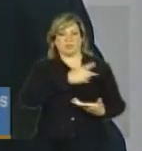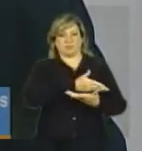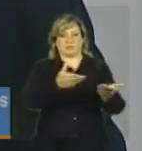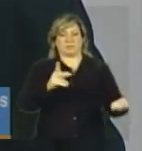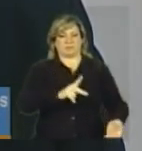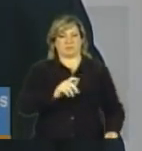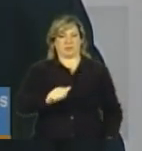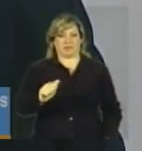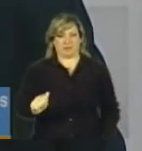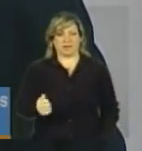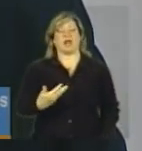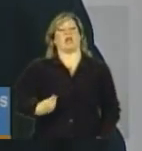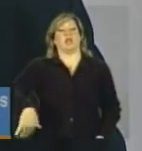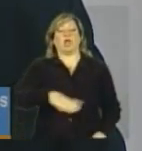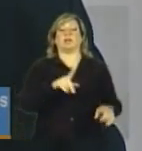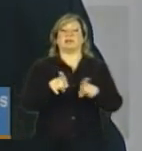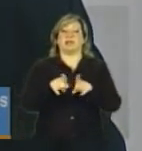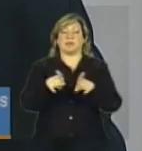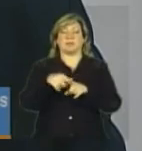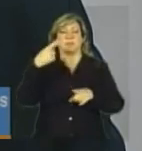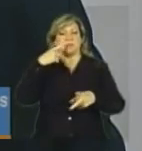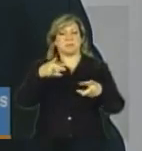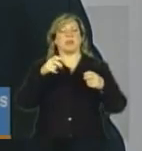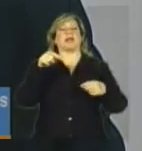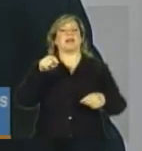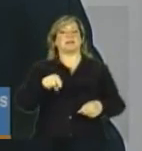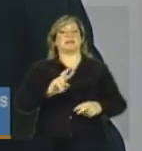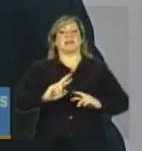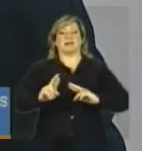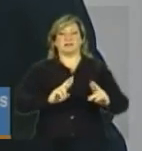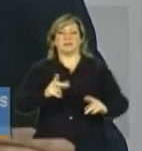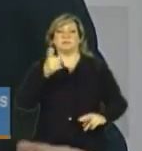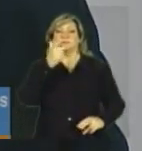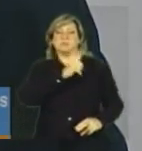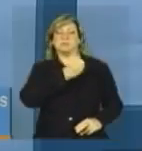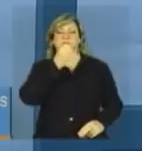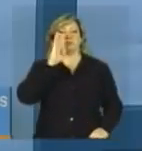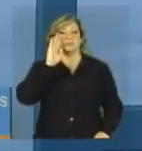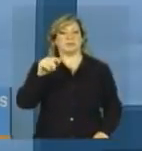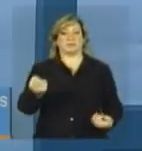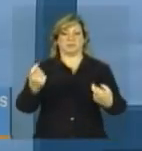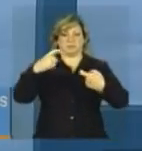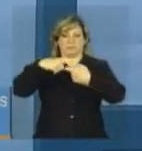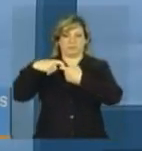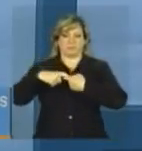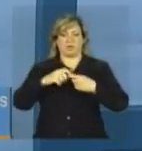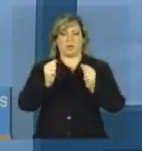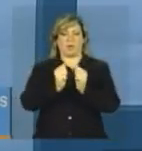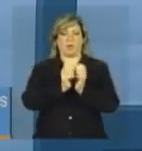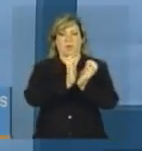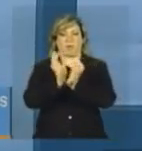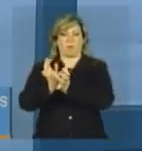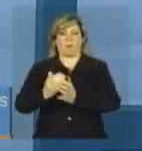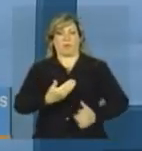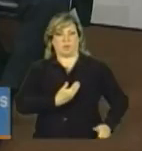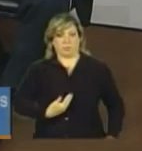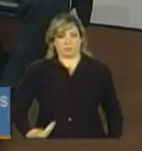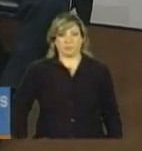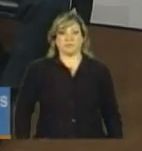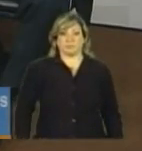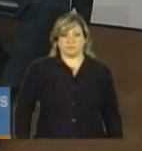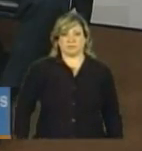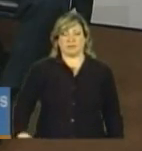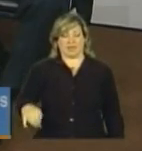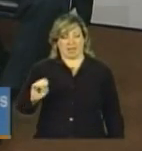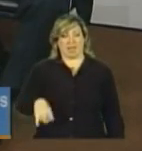pelo PA. Nós também percebemos que os resultados são fundamentais nesta parceria com os equipamentos públicos, né, o assunto que